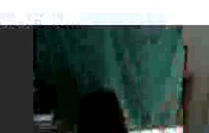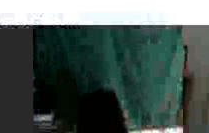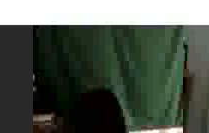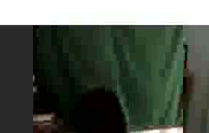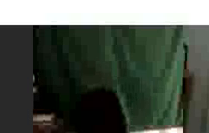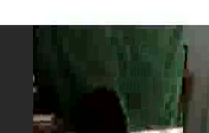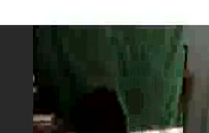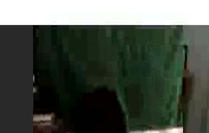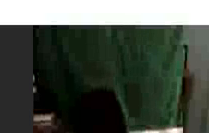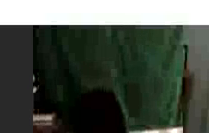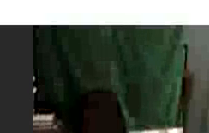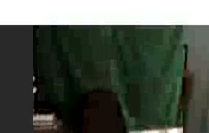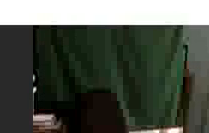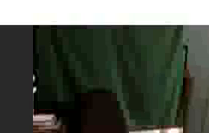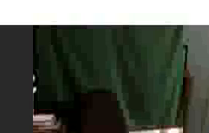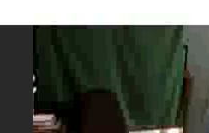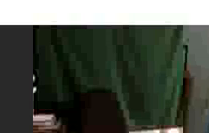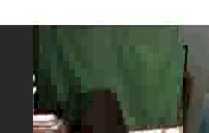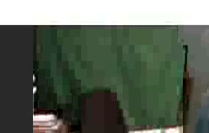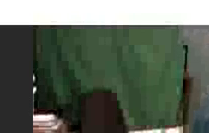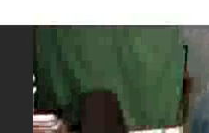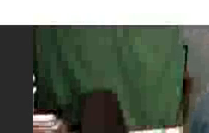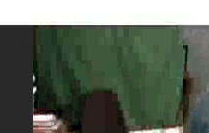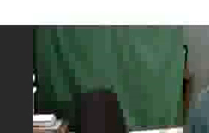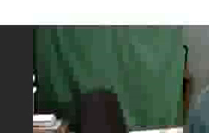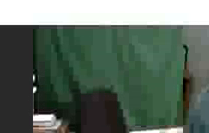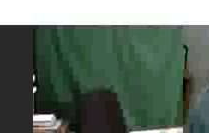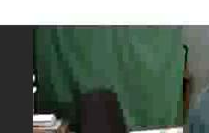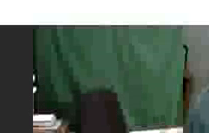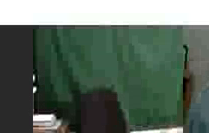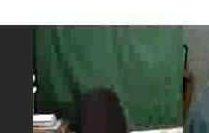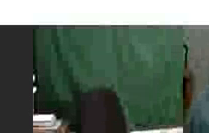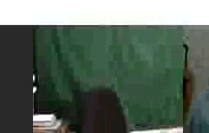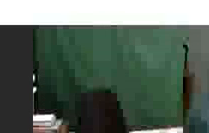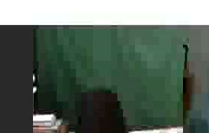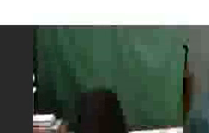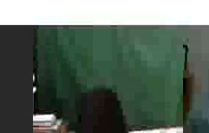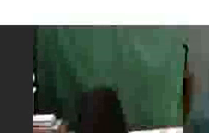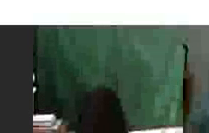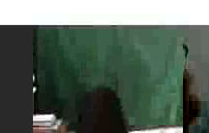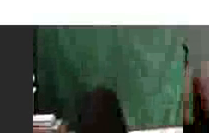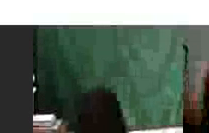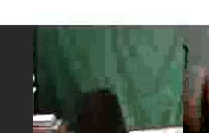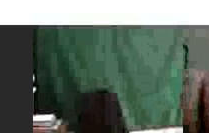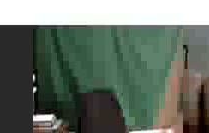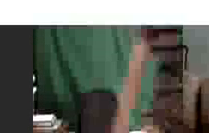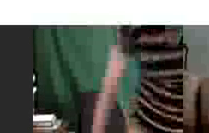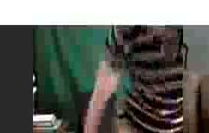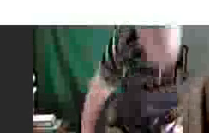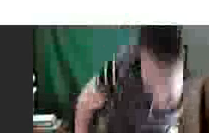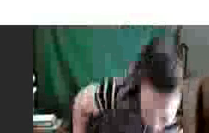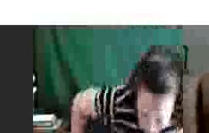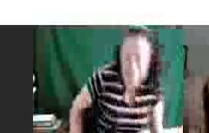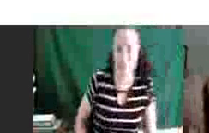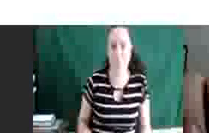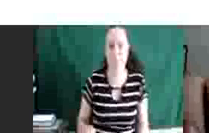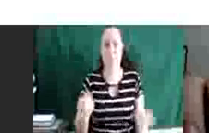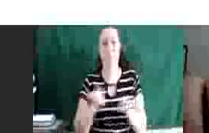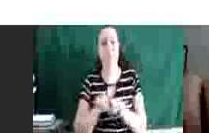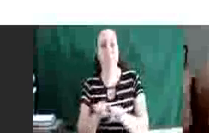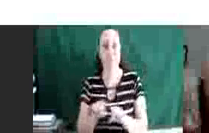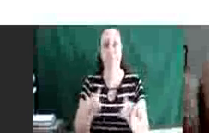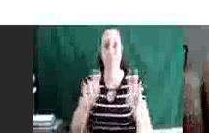viu os fascículos, né, e o Kali Linux. E aí são essas literaturas aqui, esse referencial bibliográfico é muito